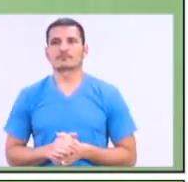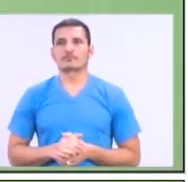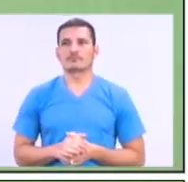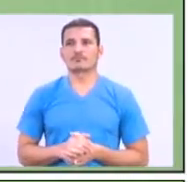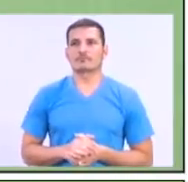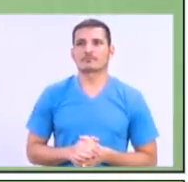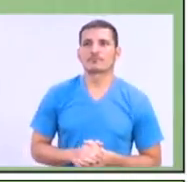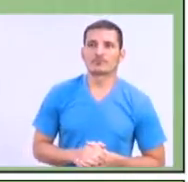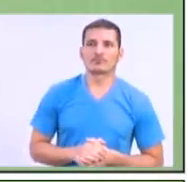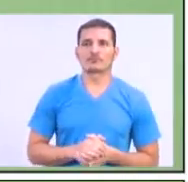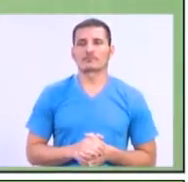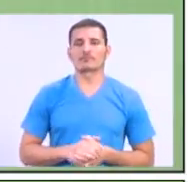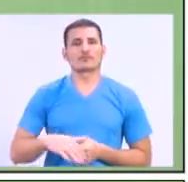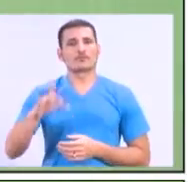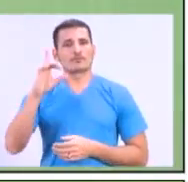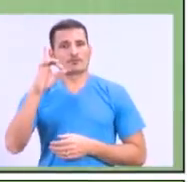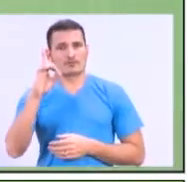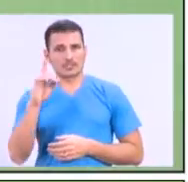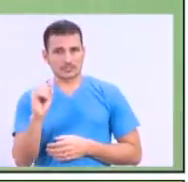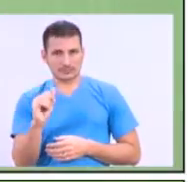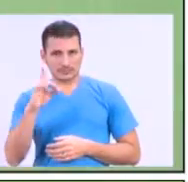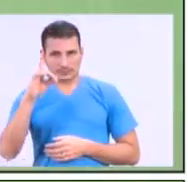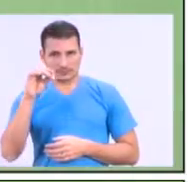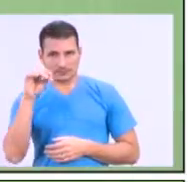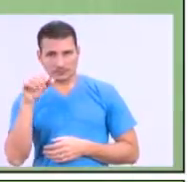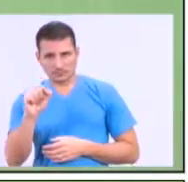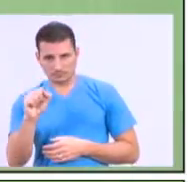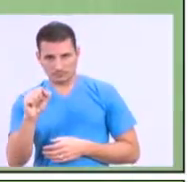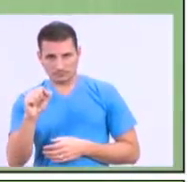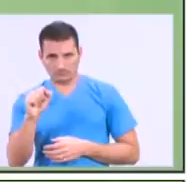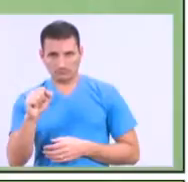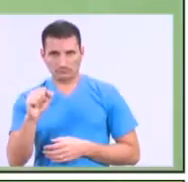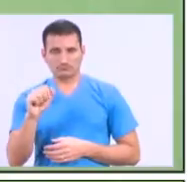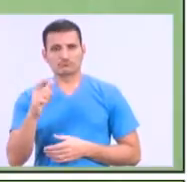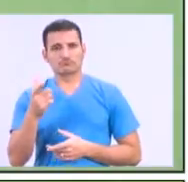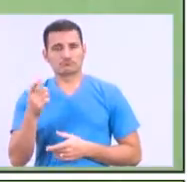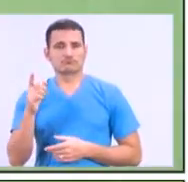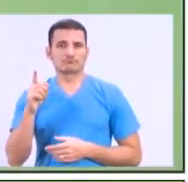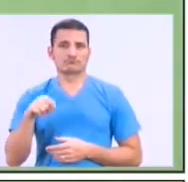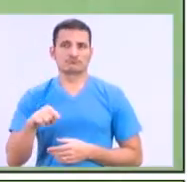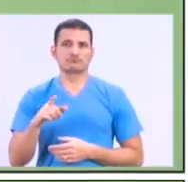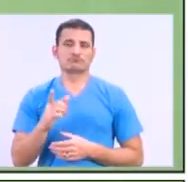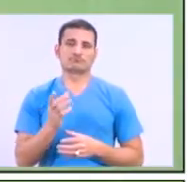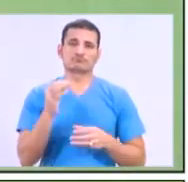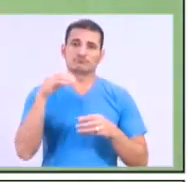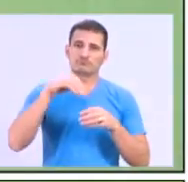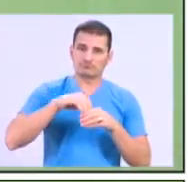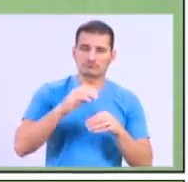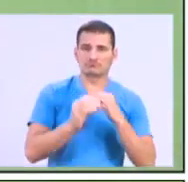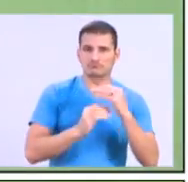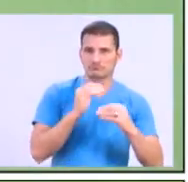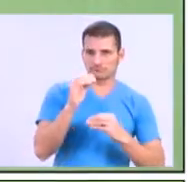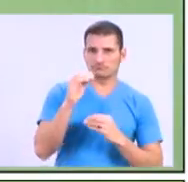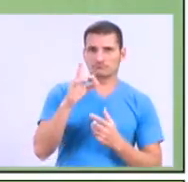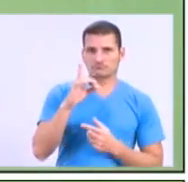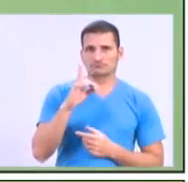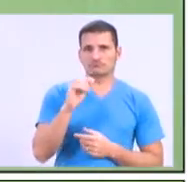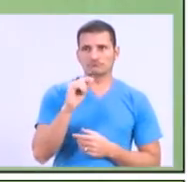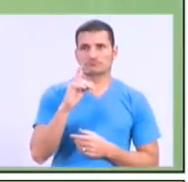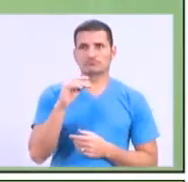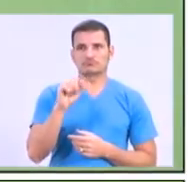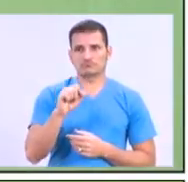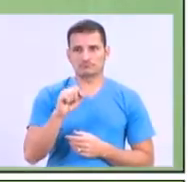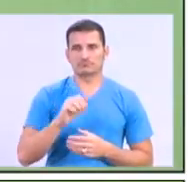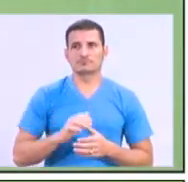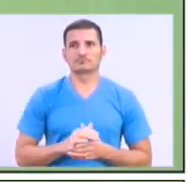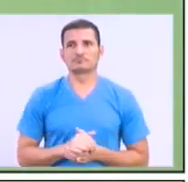dados submetidos, né, eles são derivados de dados contidos em banco de dados. Então, não tem